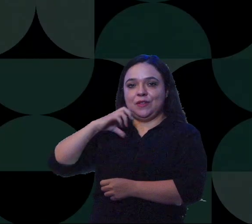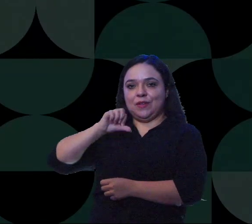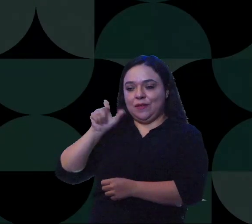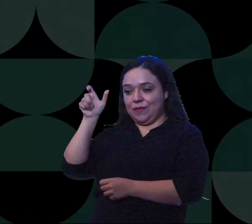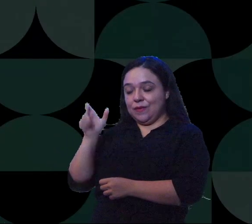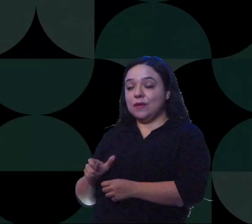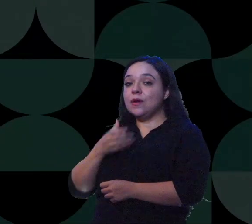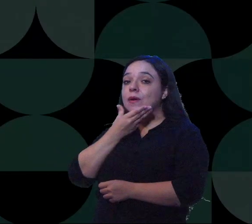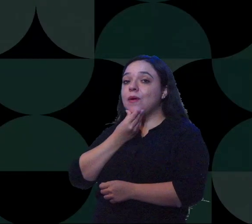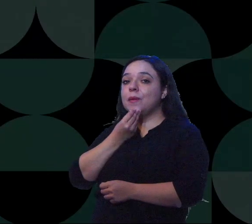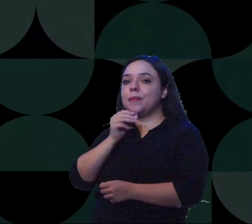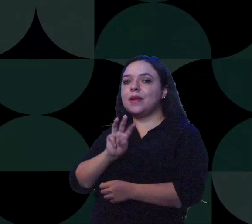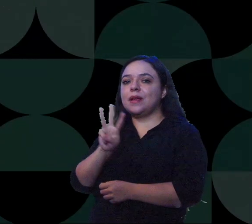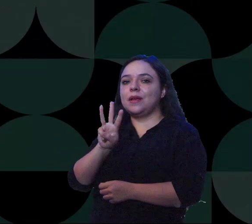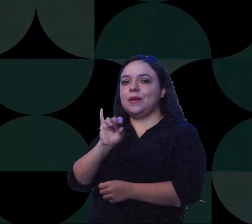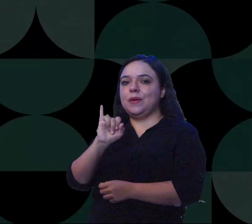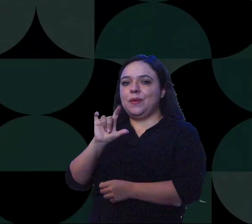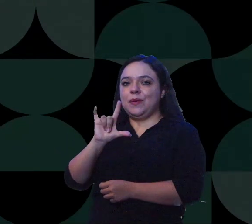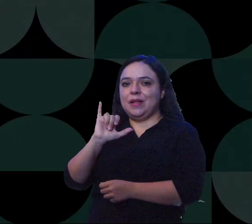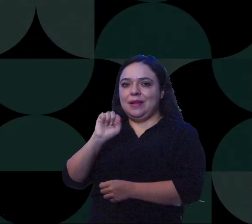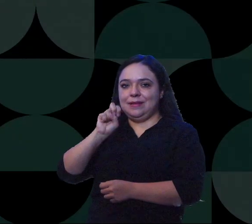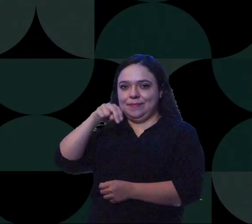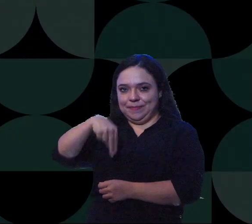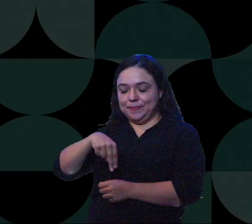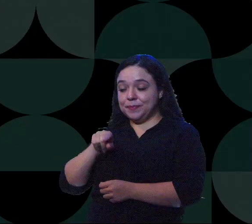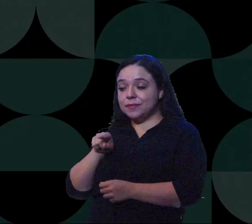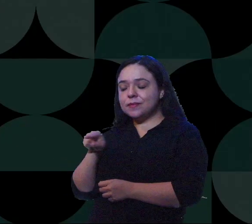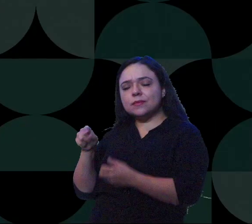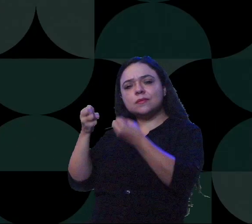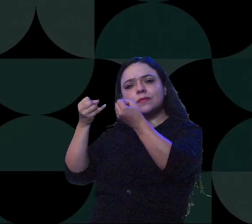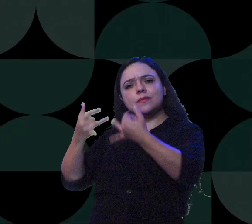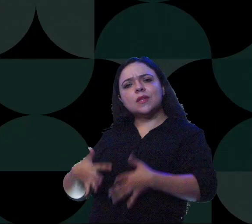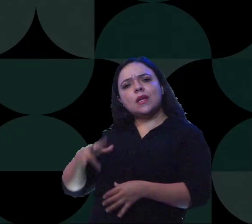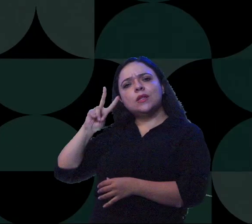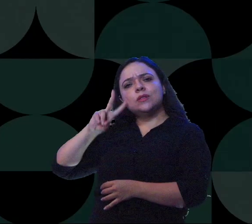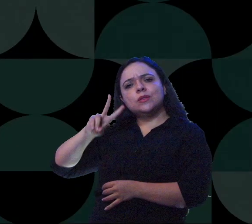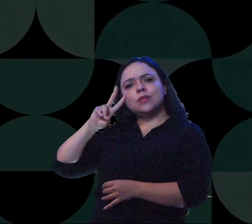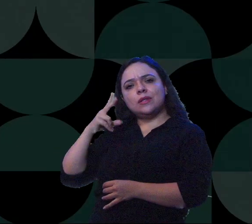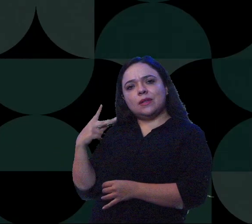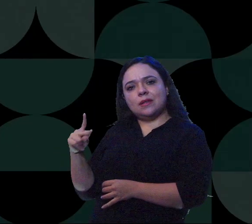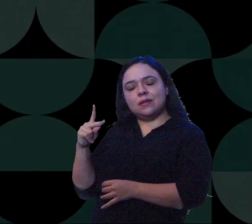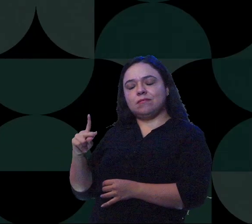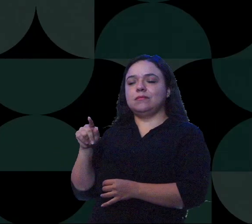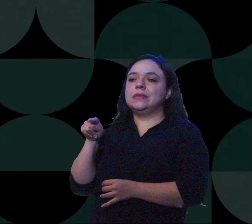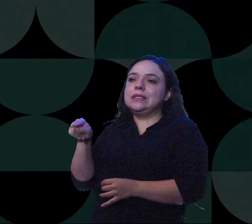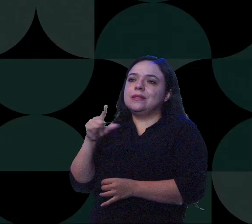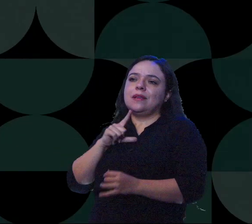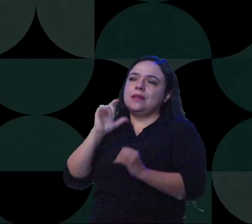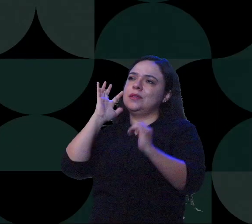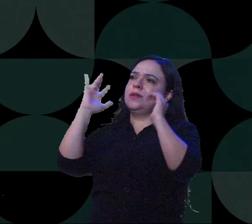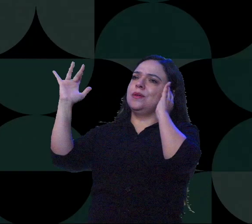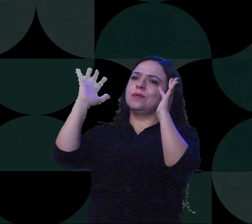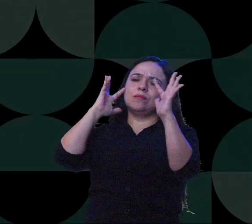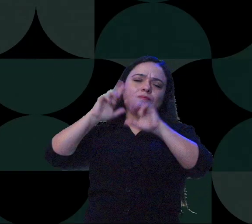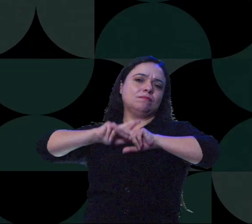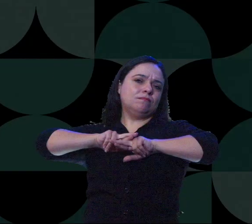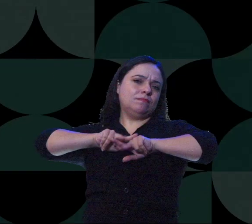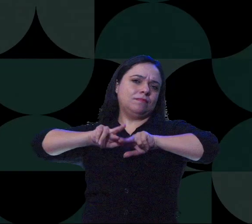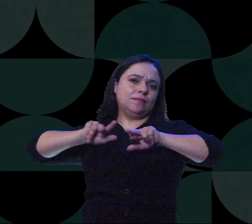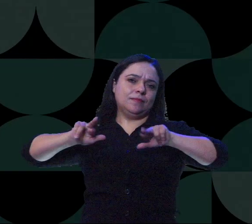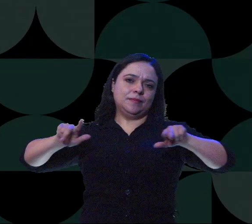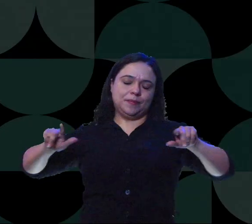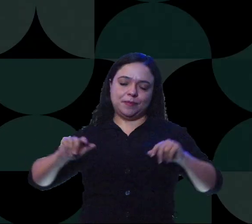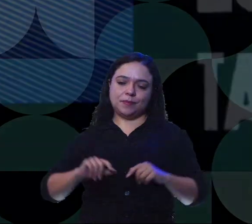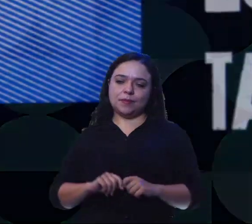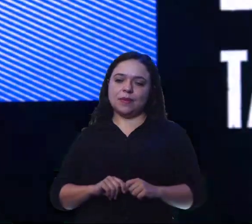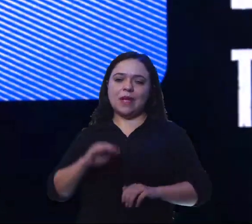tinha um chamado de Deus. A história dele vai relatar que ele tinha vários sonhos. Os sonhos que ele tinha com o Senhor,